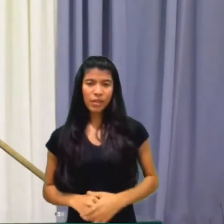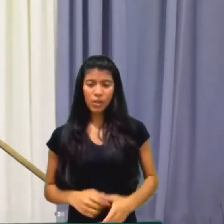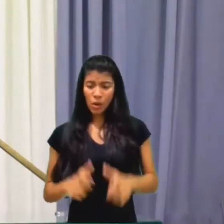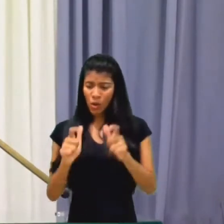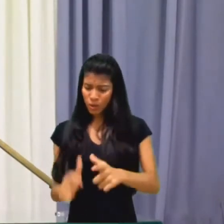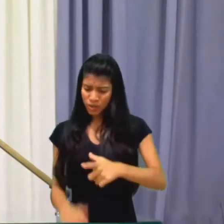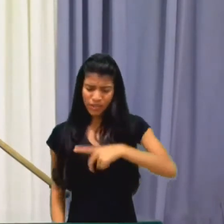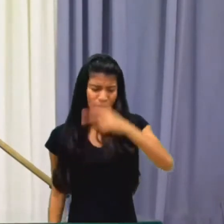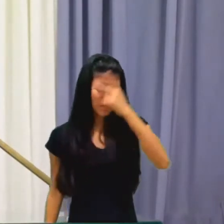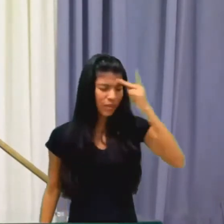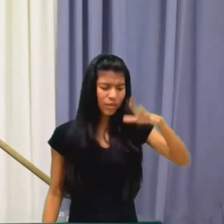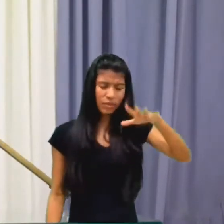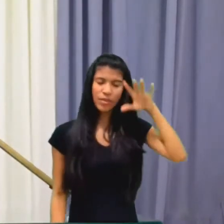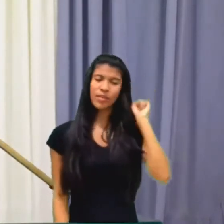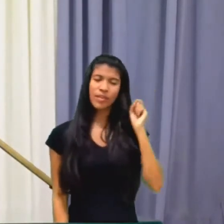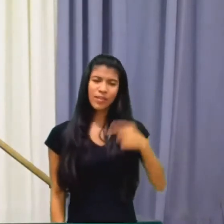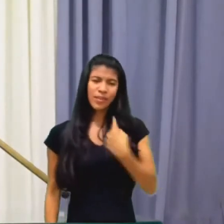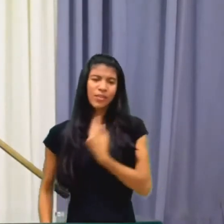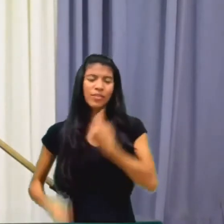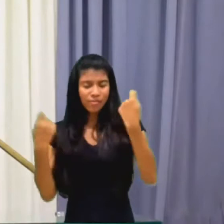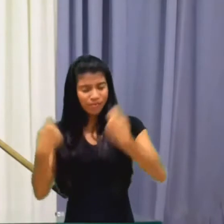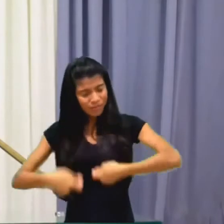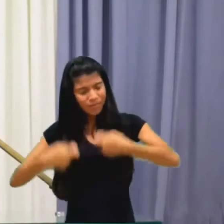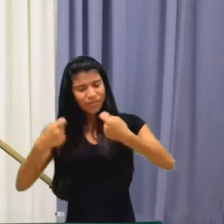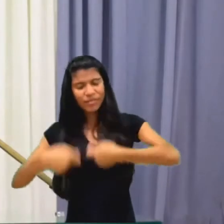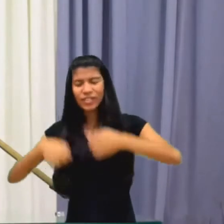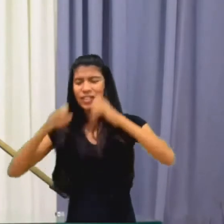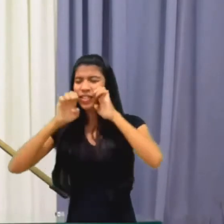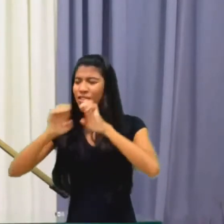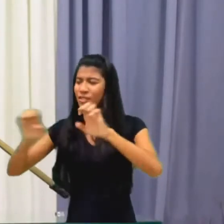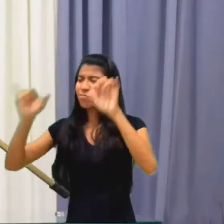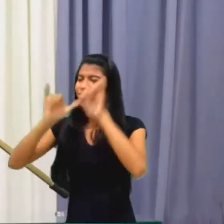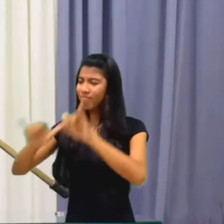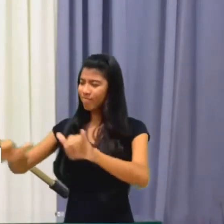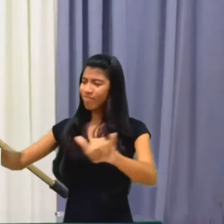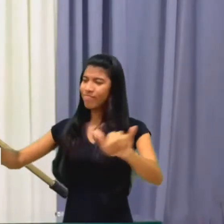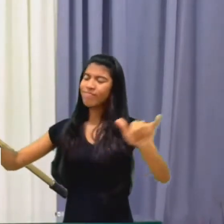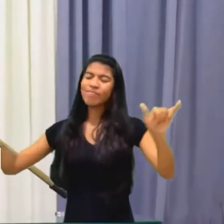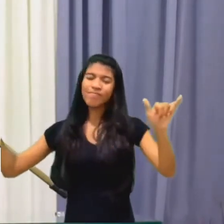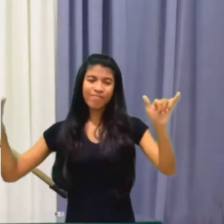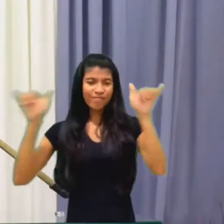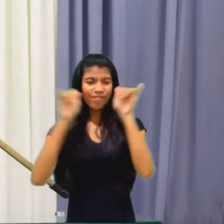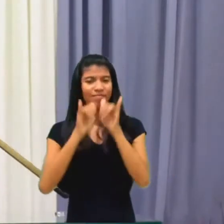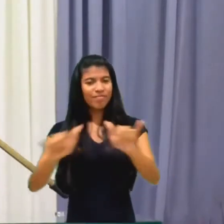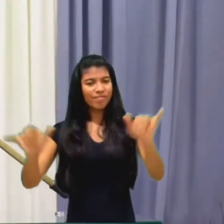Nós precisamos anunciar o evangelho,